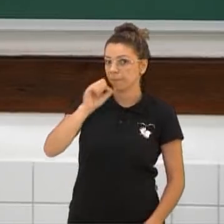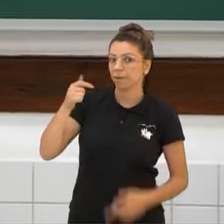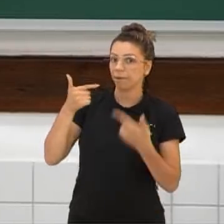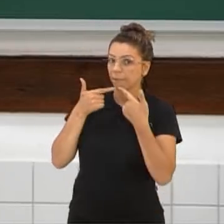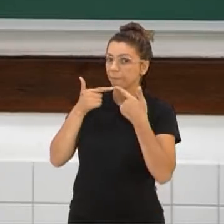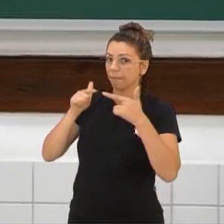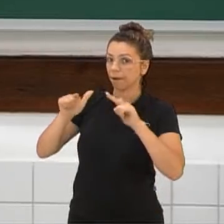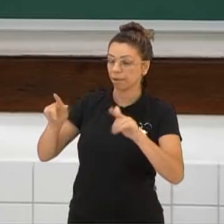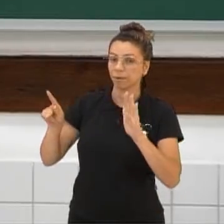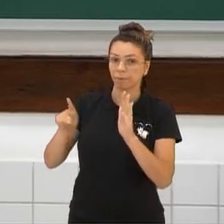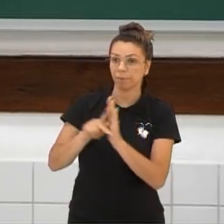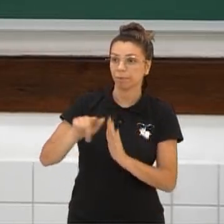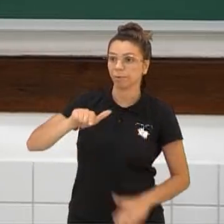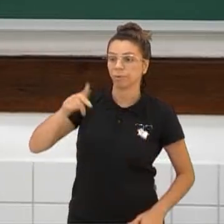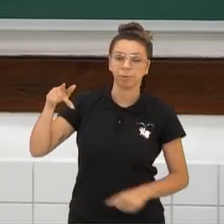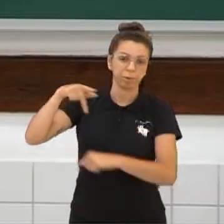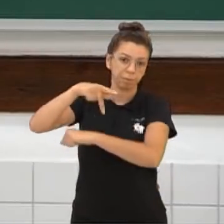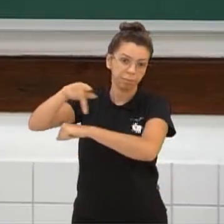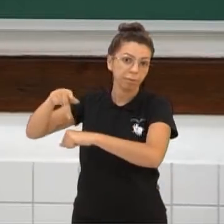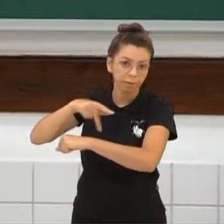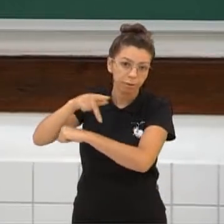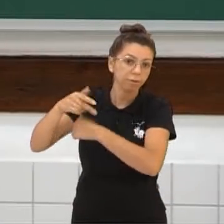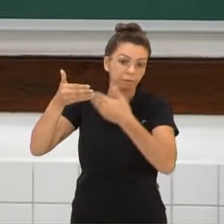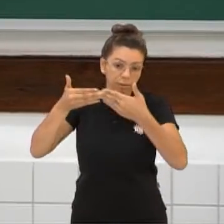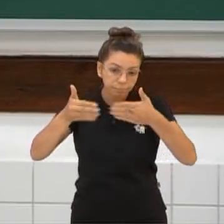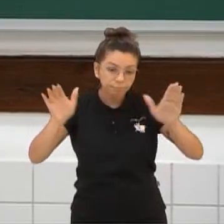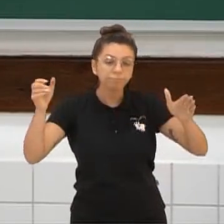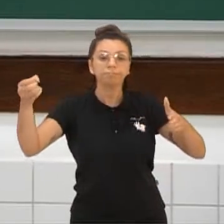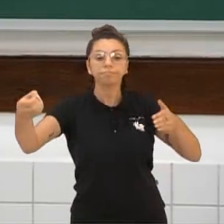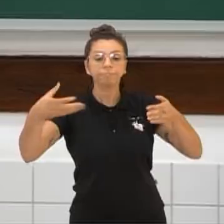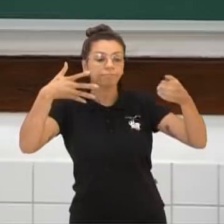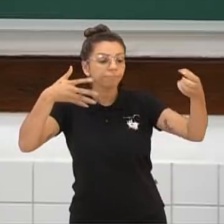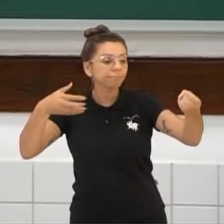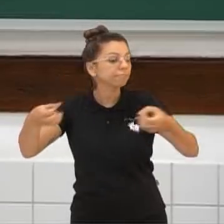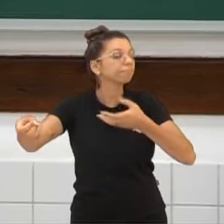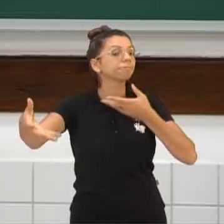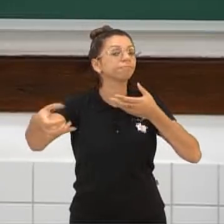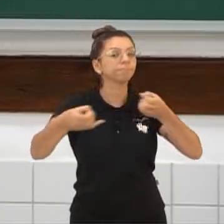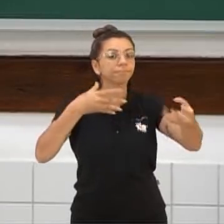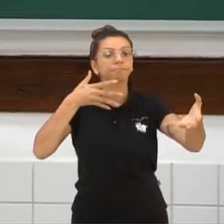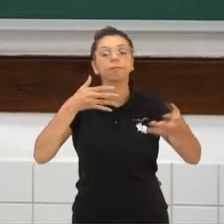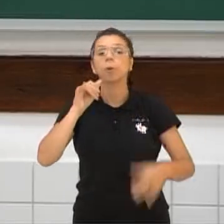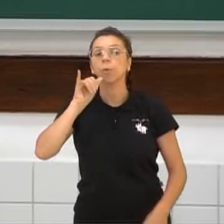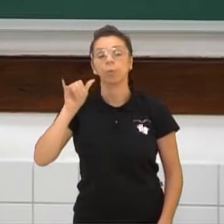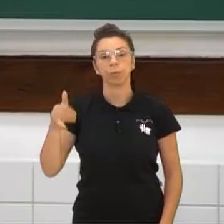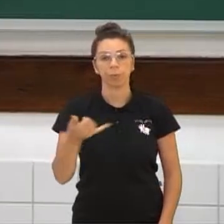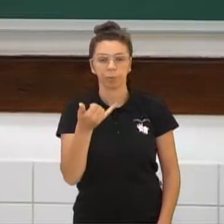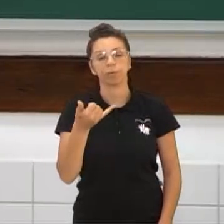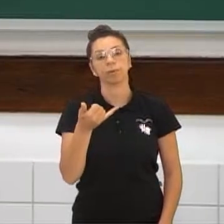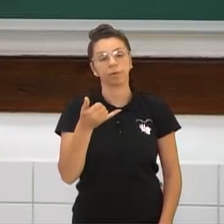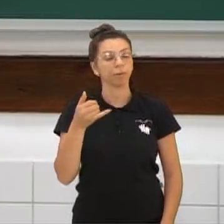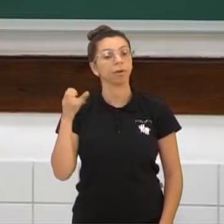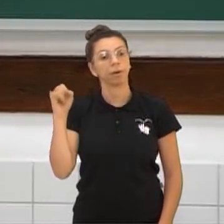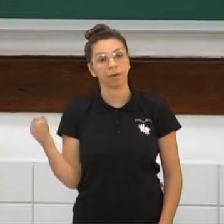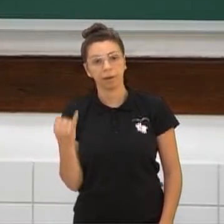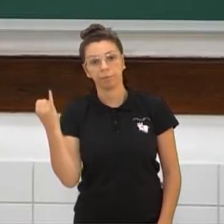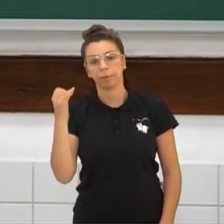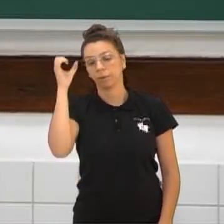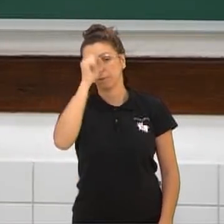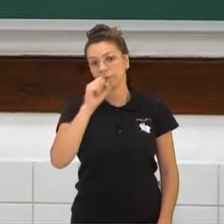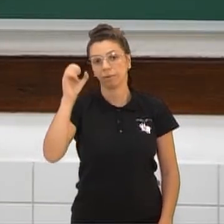abrir portas para você. Vai te dar novas oportunidades. Então, é muito importante aprender uma